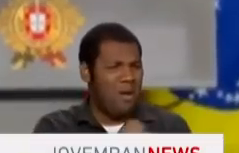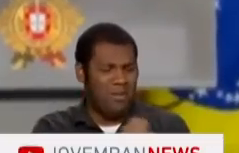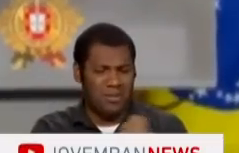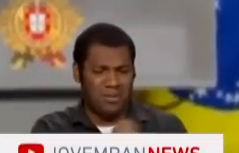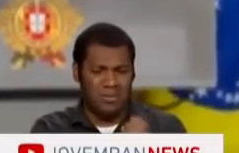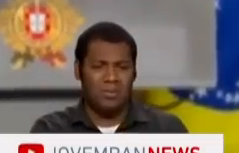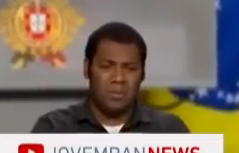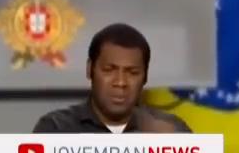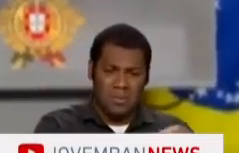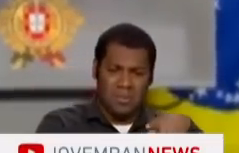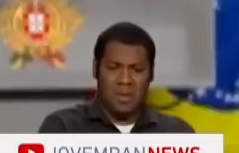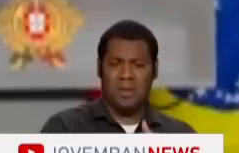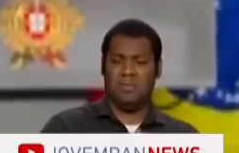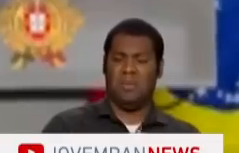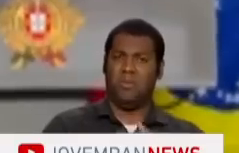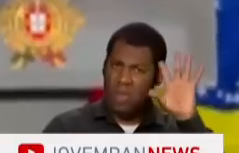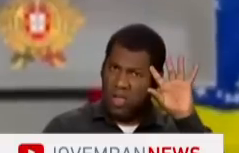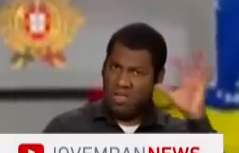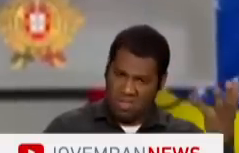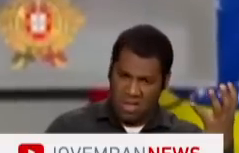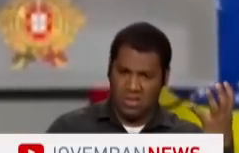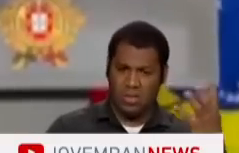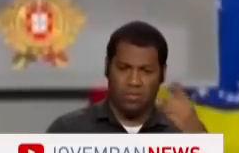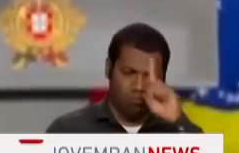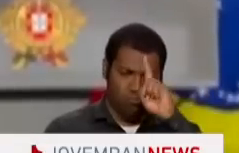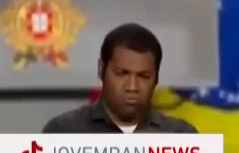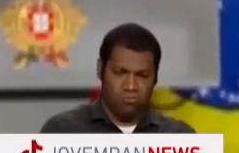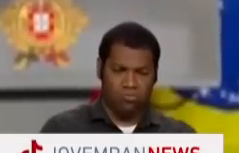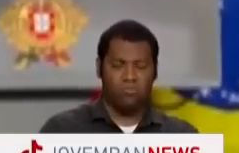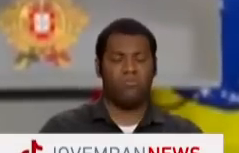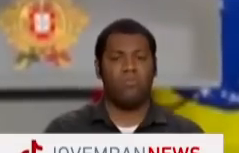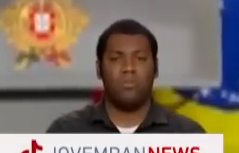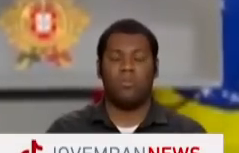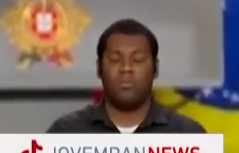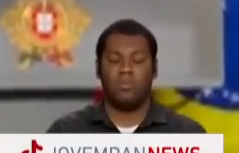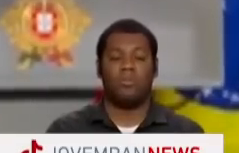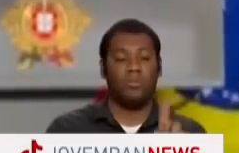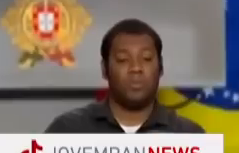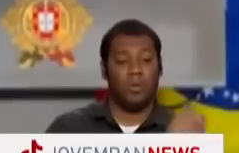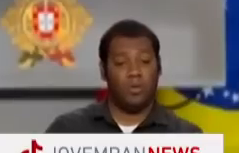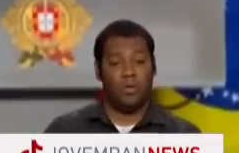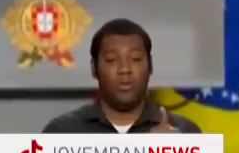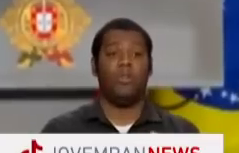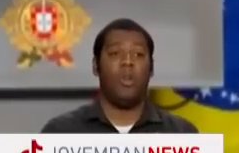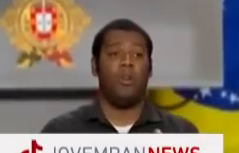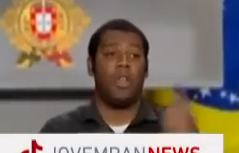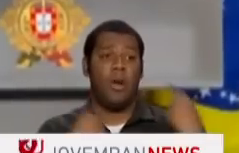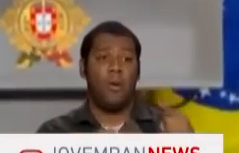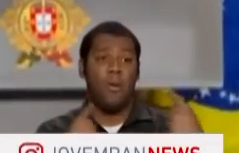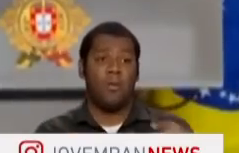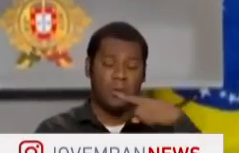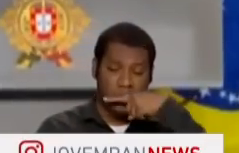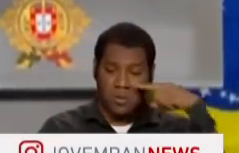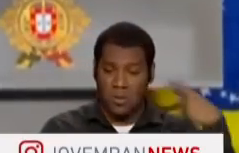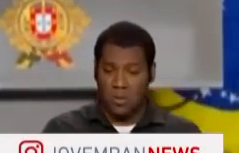comercial, visando aí equipamentos militares. O objetivo é exatamente esse. O presidente Lula apresenta